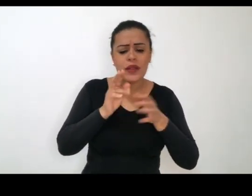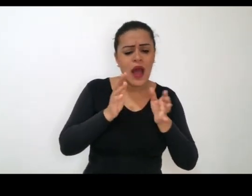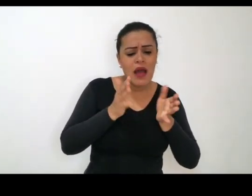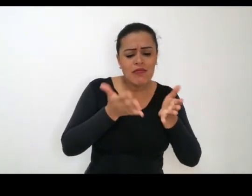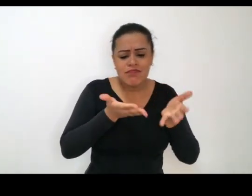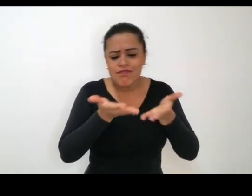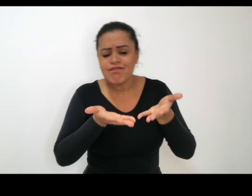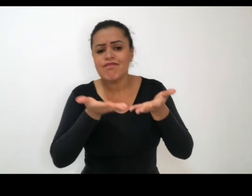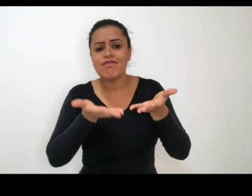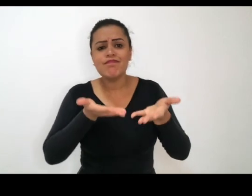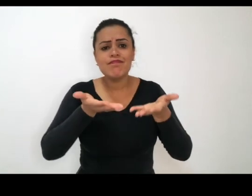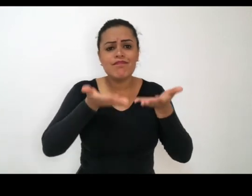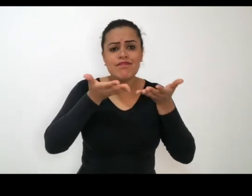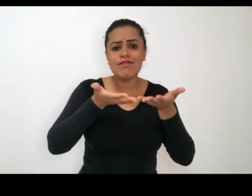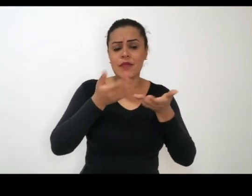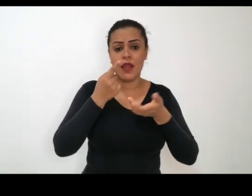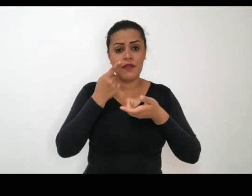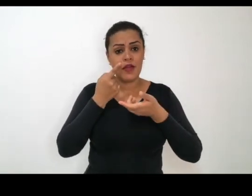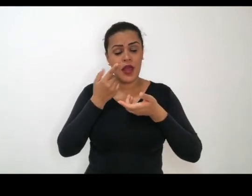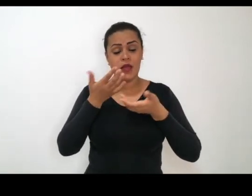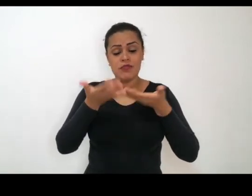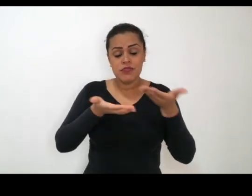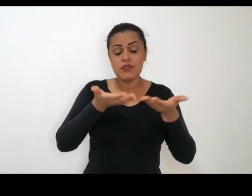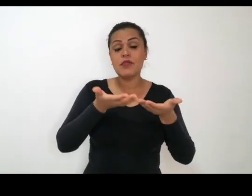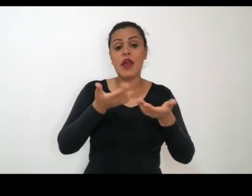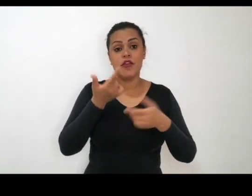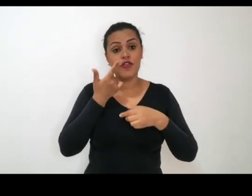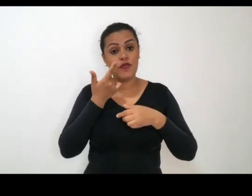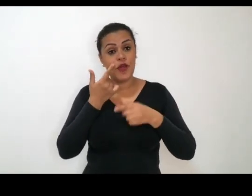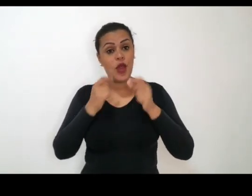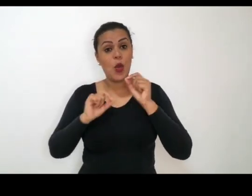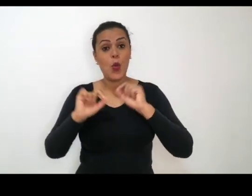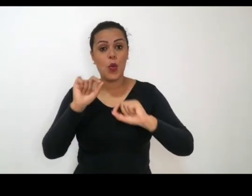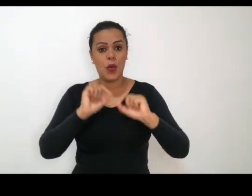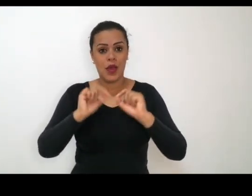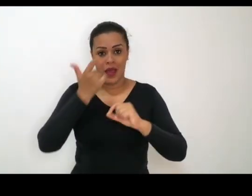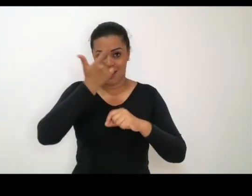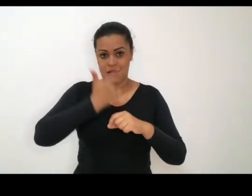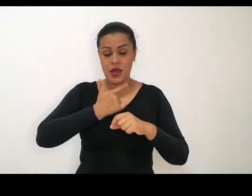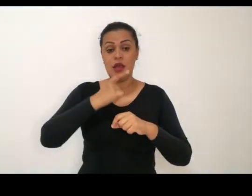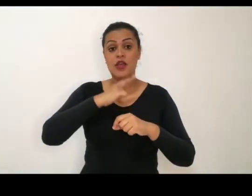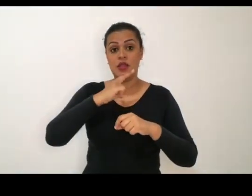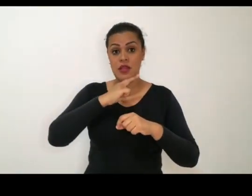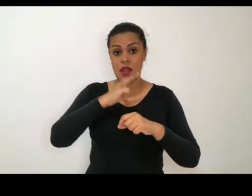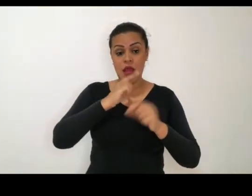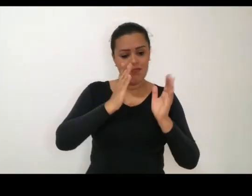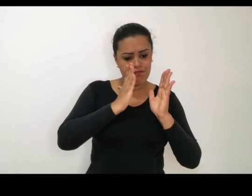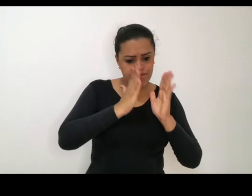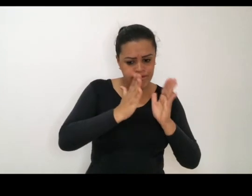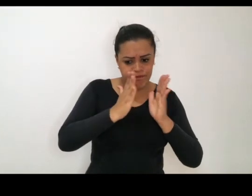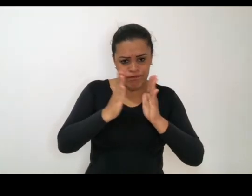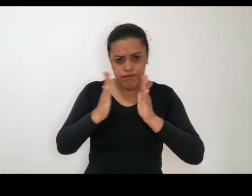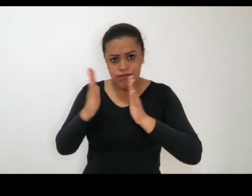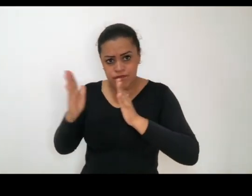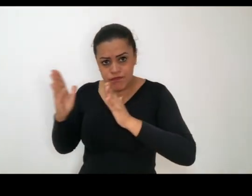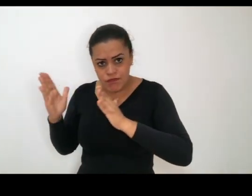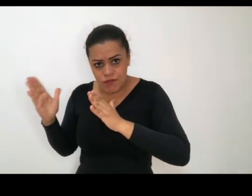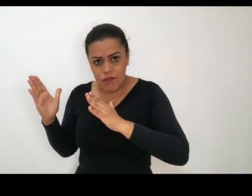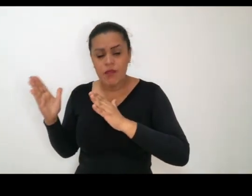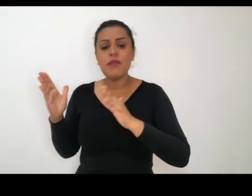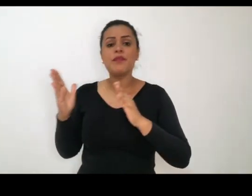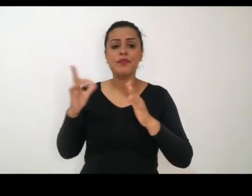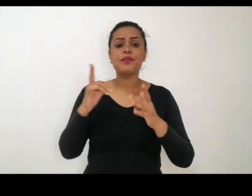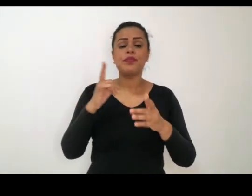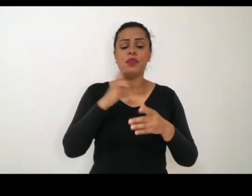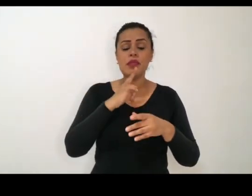gente tenha uma programação específica, que tem obras que estão disponíveis, mas ela, no momento que ela se